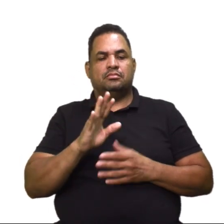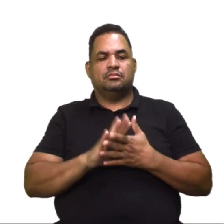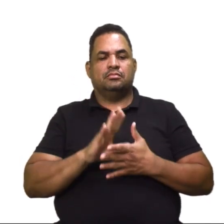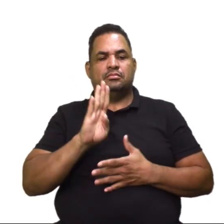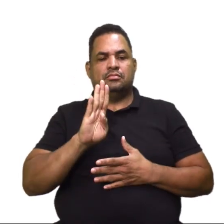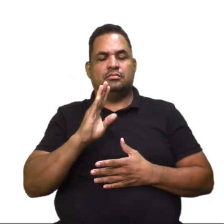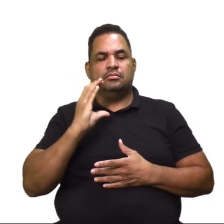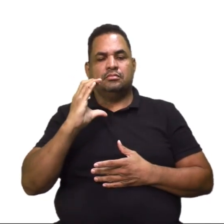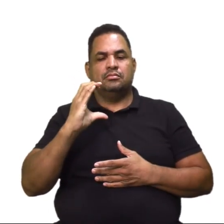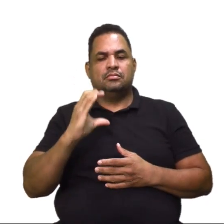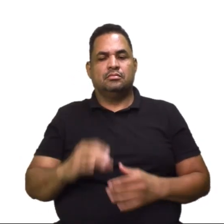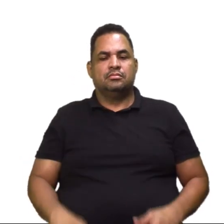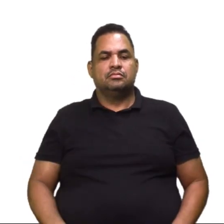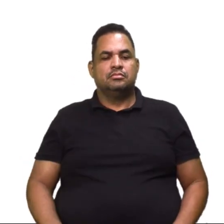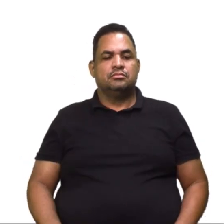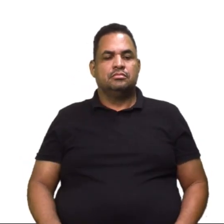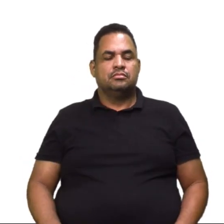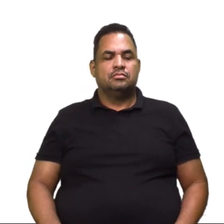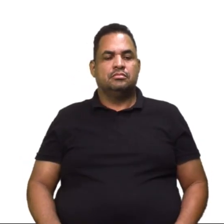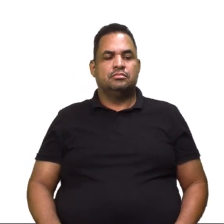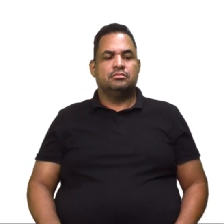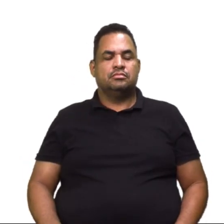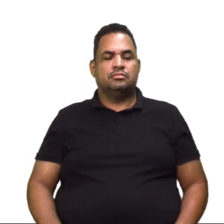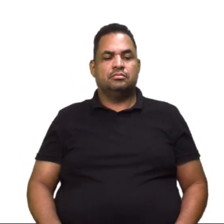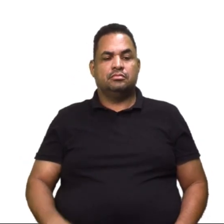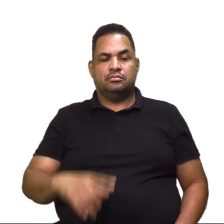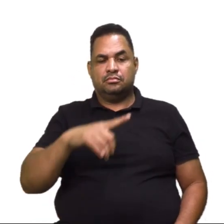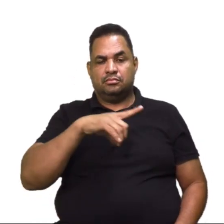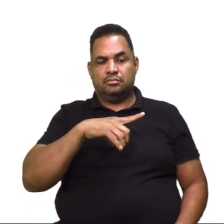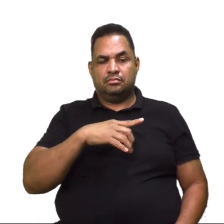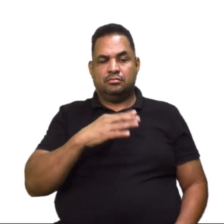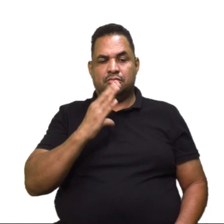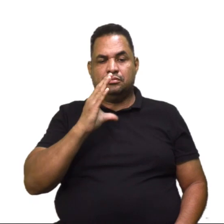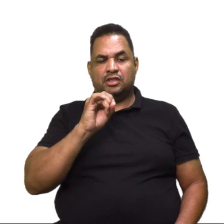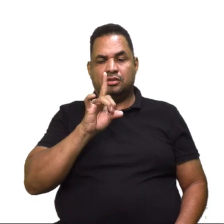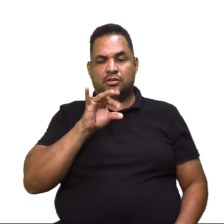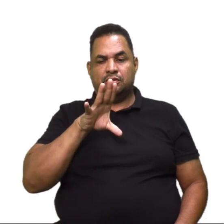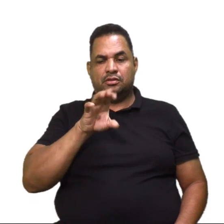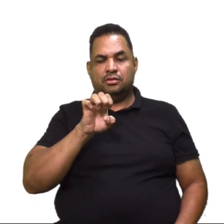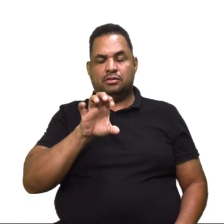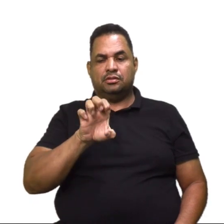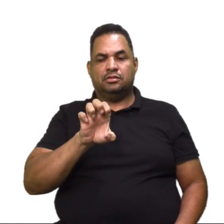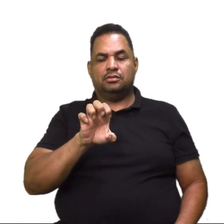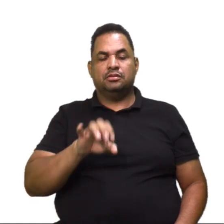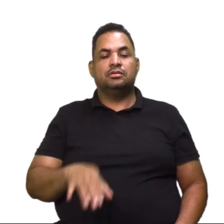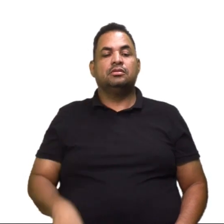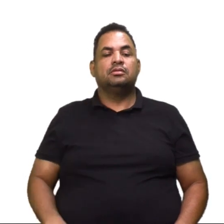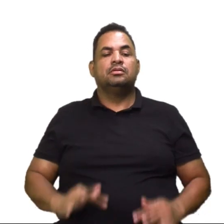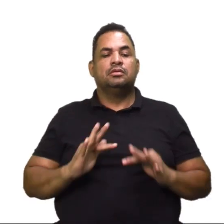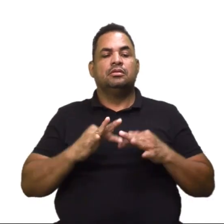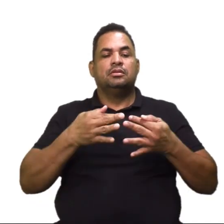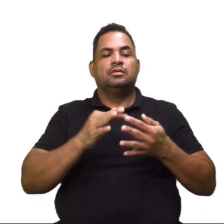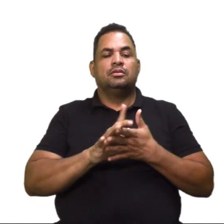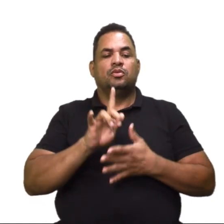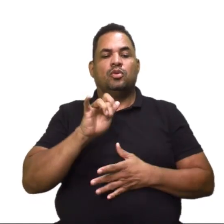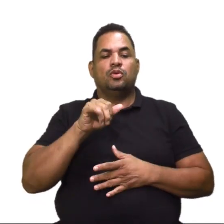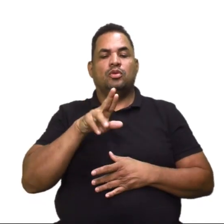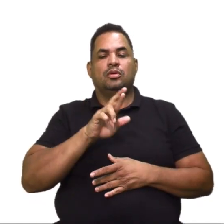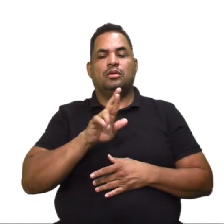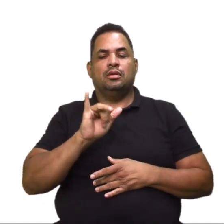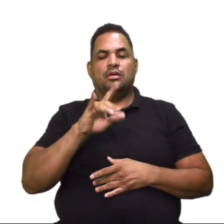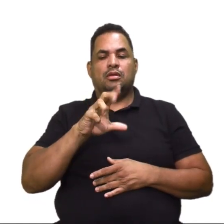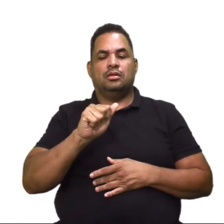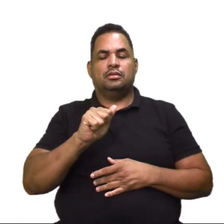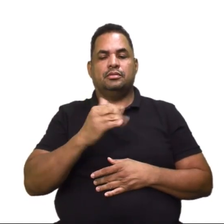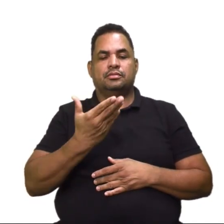né? E aí você tem a candidíase e por último você tem a gonorreia.